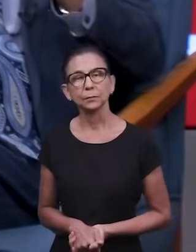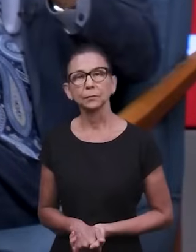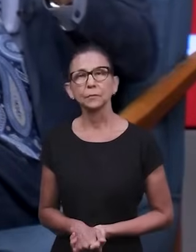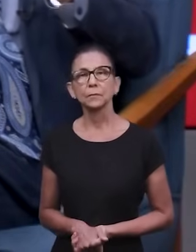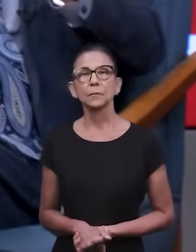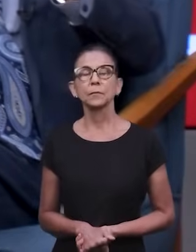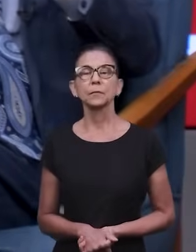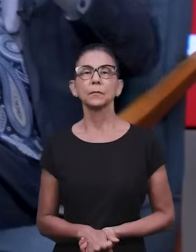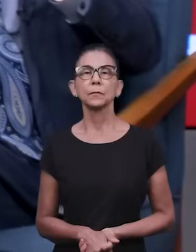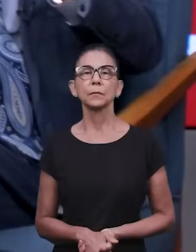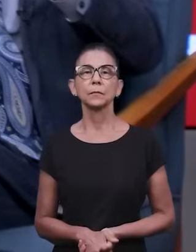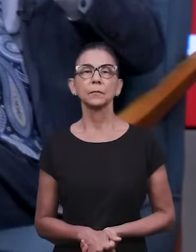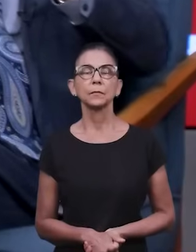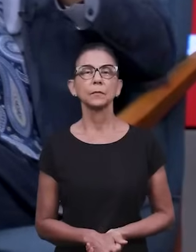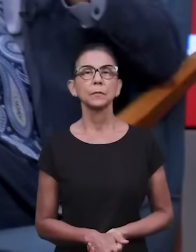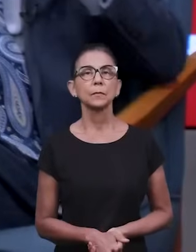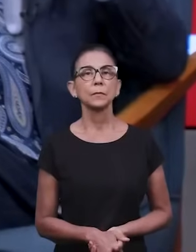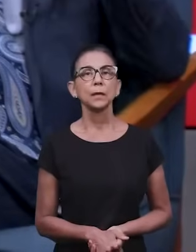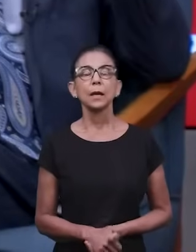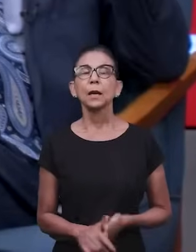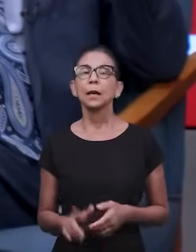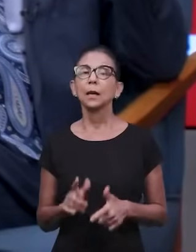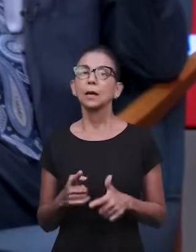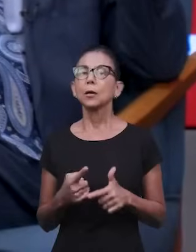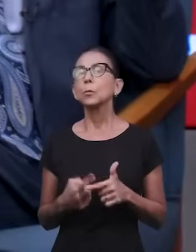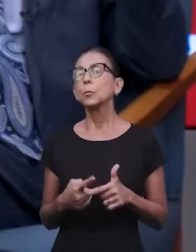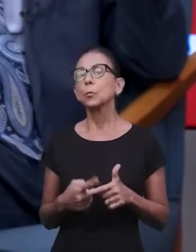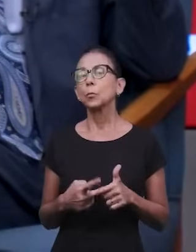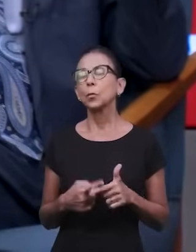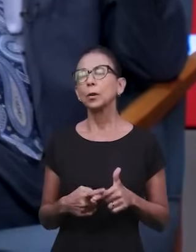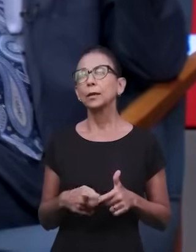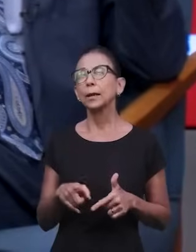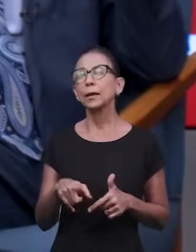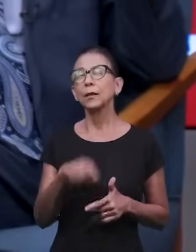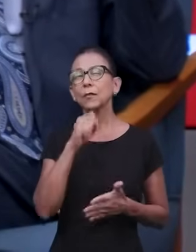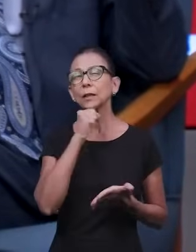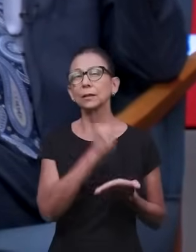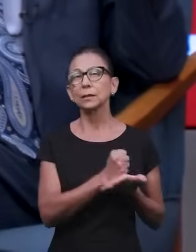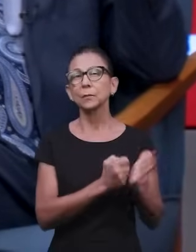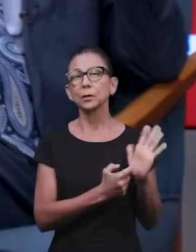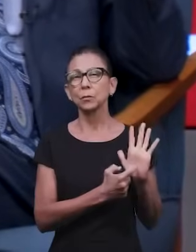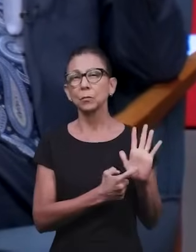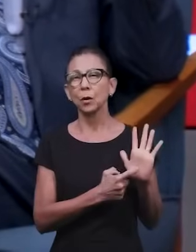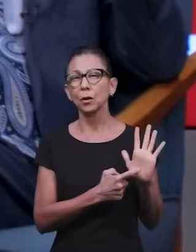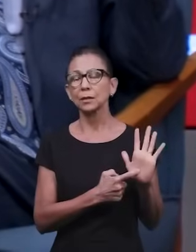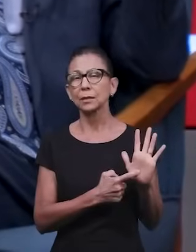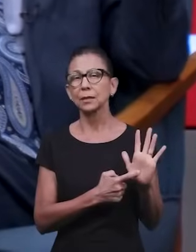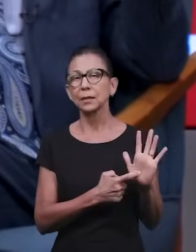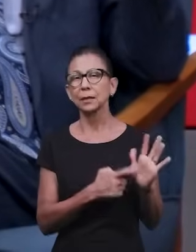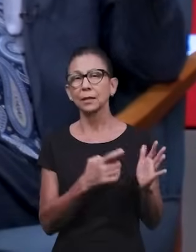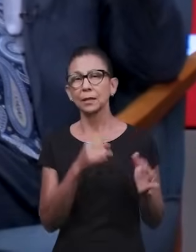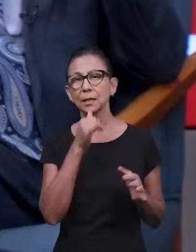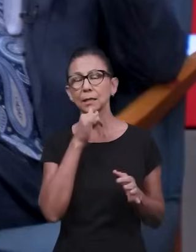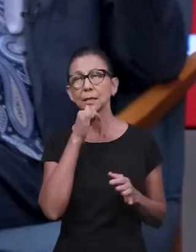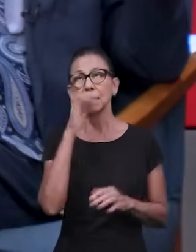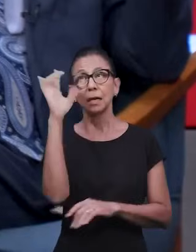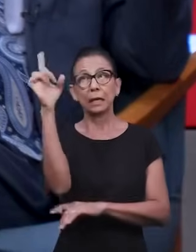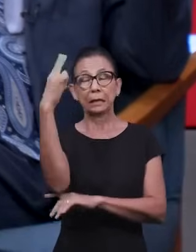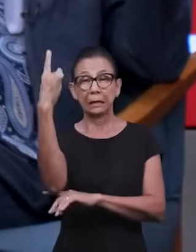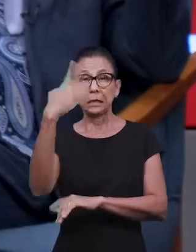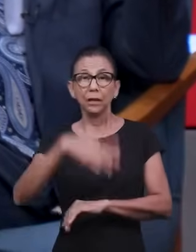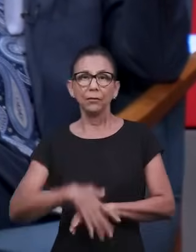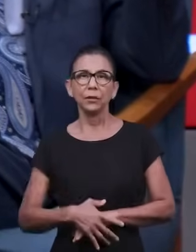porque a colocação é parecida com aquilo que tá lá no velho testamento sobre Davi Davi foi tirado